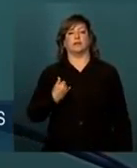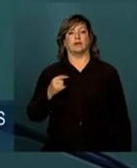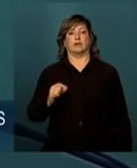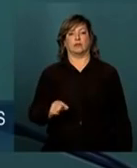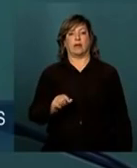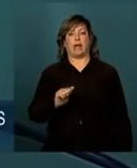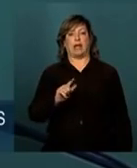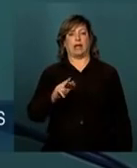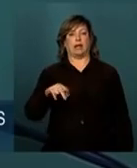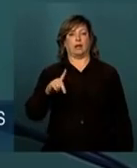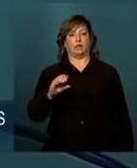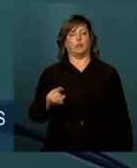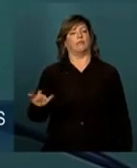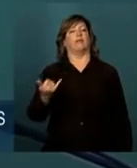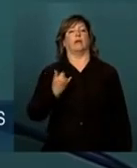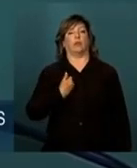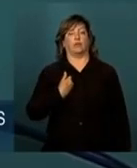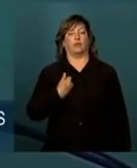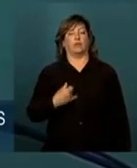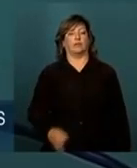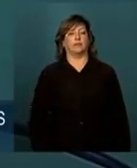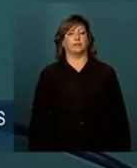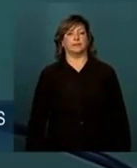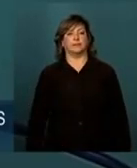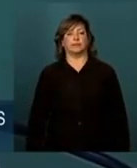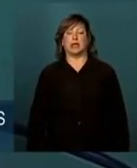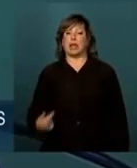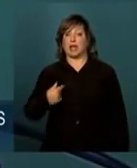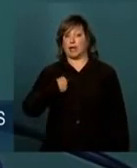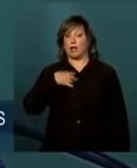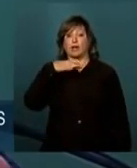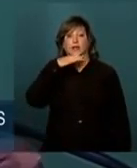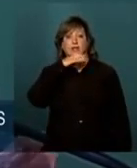o ministro Agnaldo, que me deu um dado, que eu achei